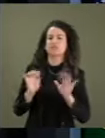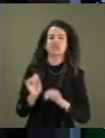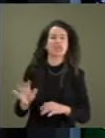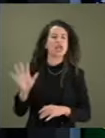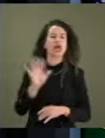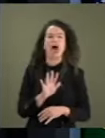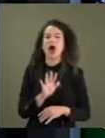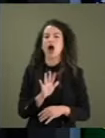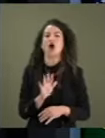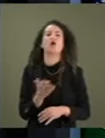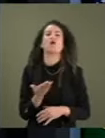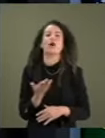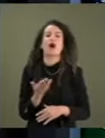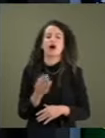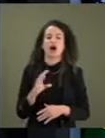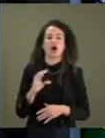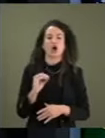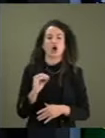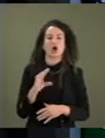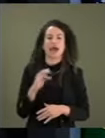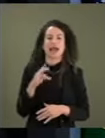Cocaína, crack, o que mais?